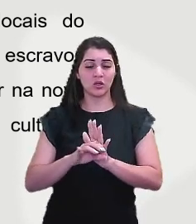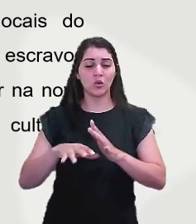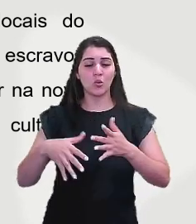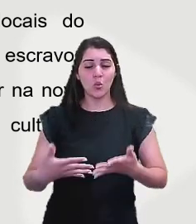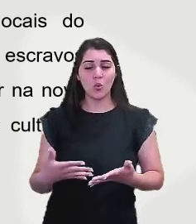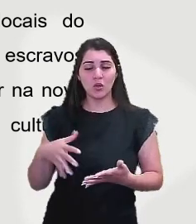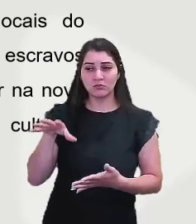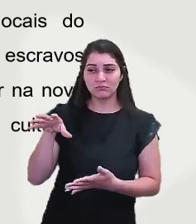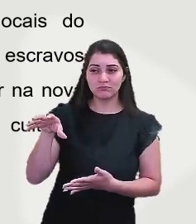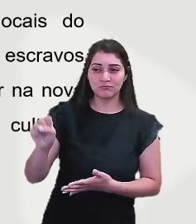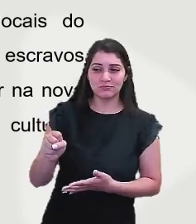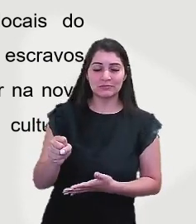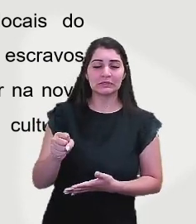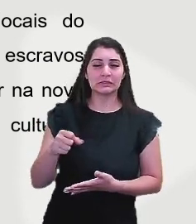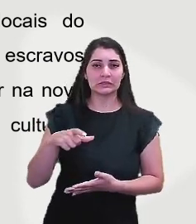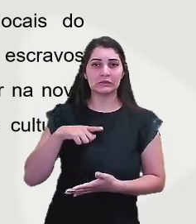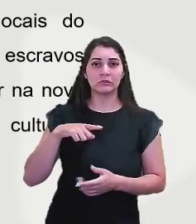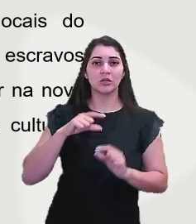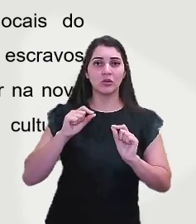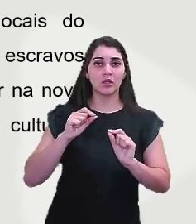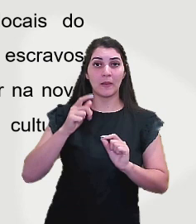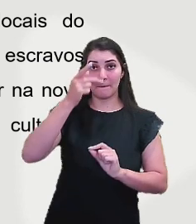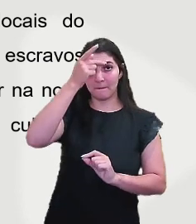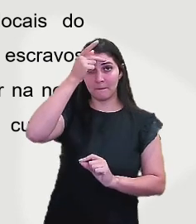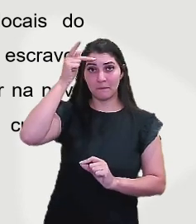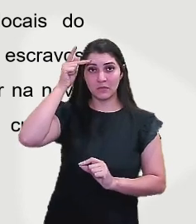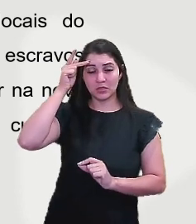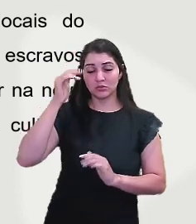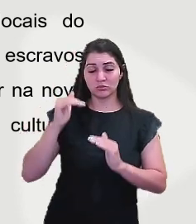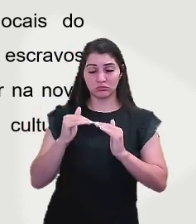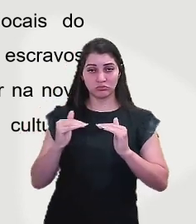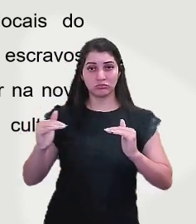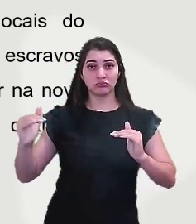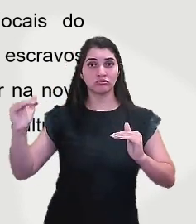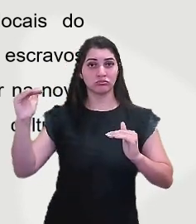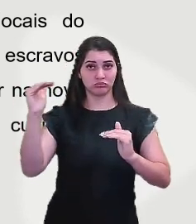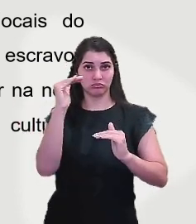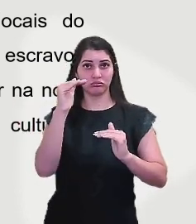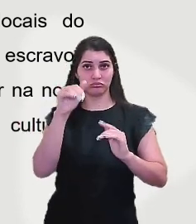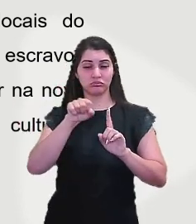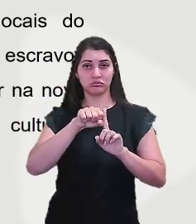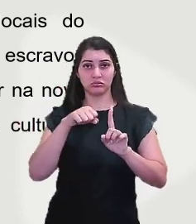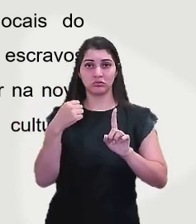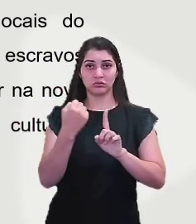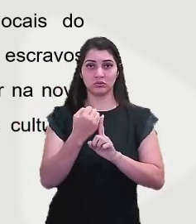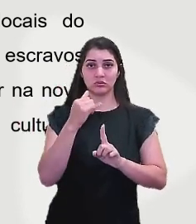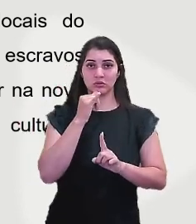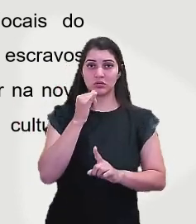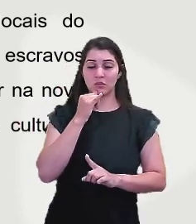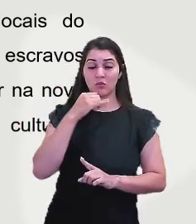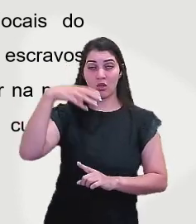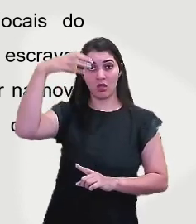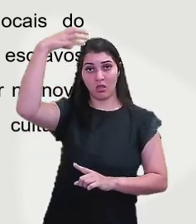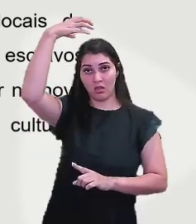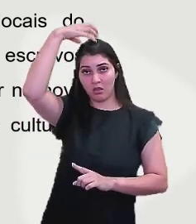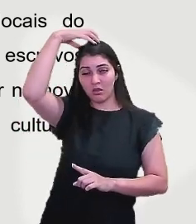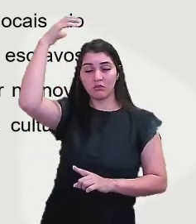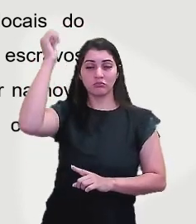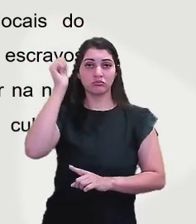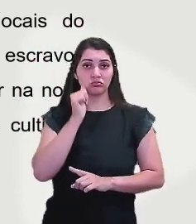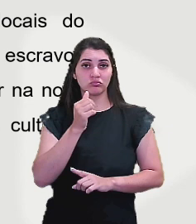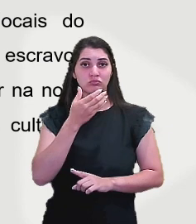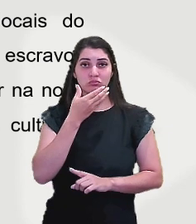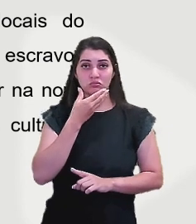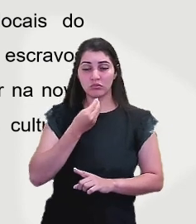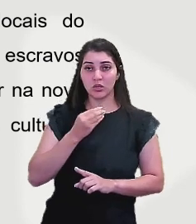capturados, muitas das vezes eles eram pessoas de alta classe na sua sociedade, reis, rainhas, príncipes. Quando eles vinham